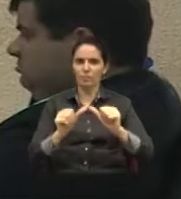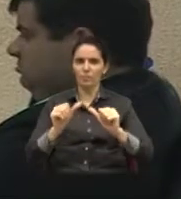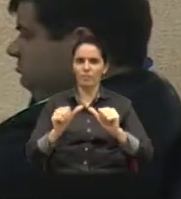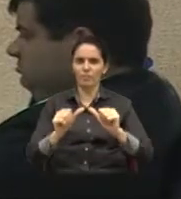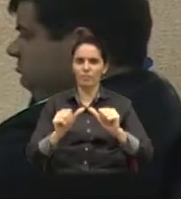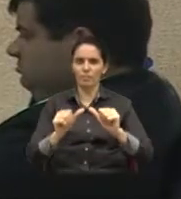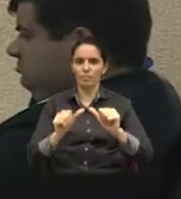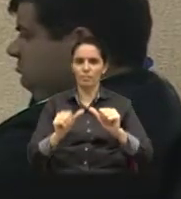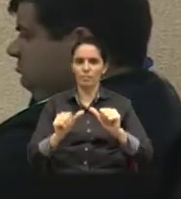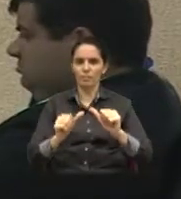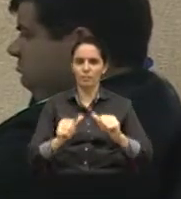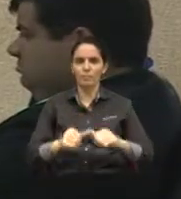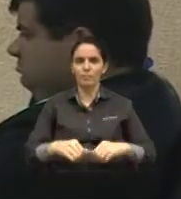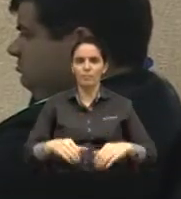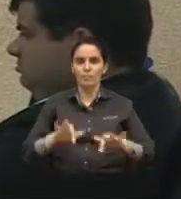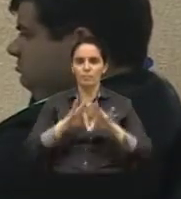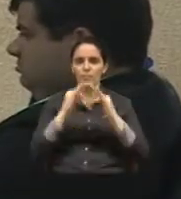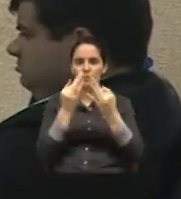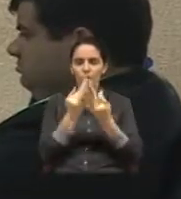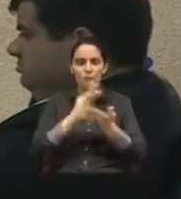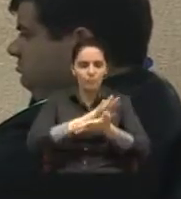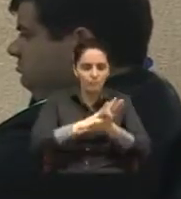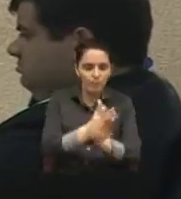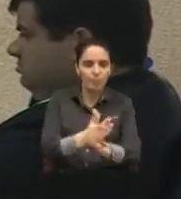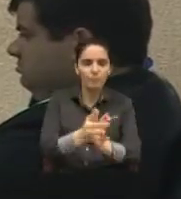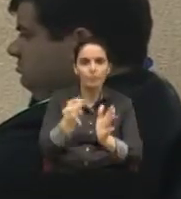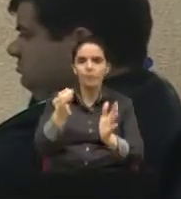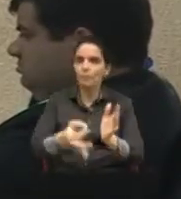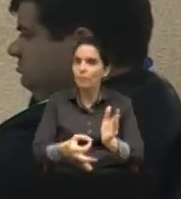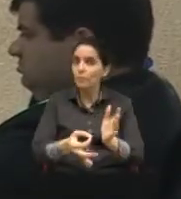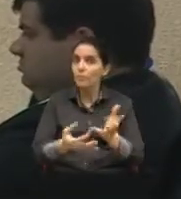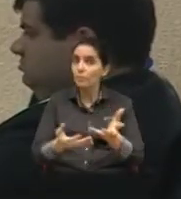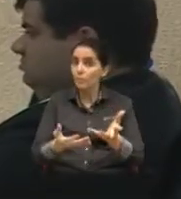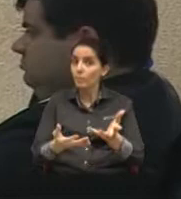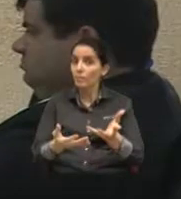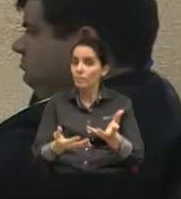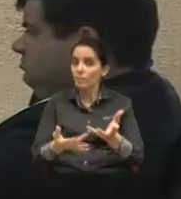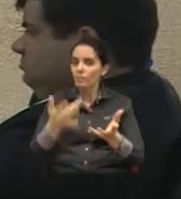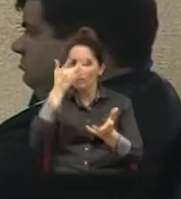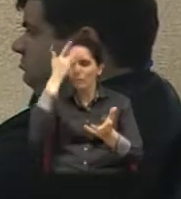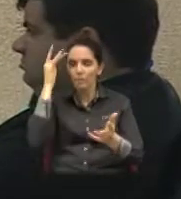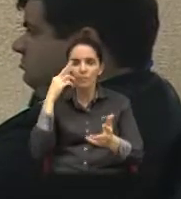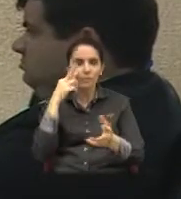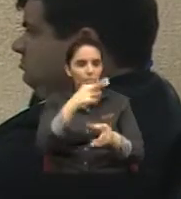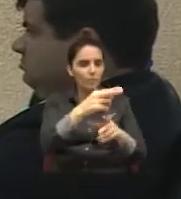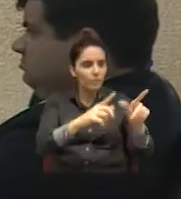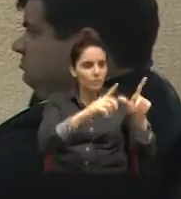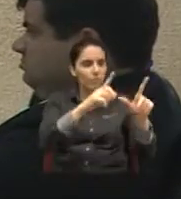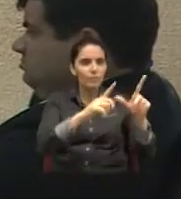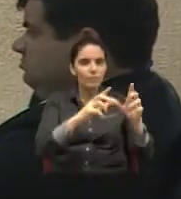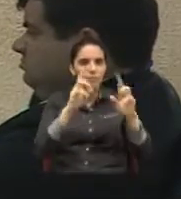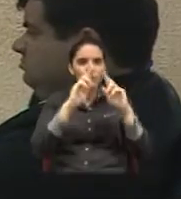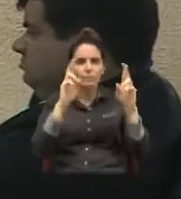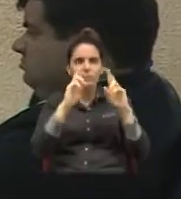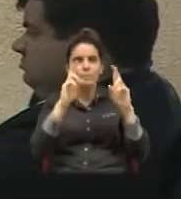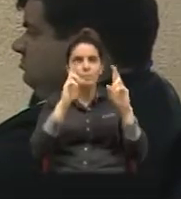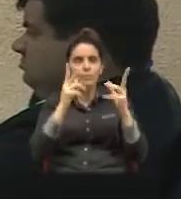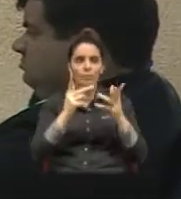atrapalhar a família, acabar com a família é o correto. E muitas pessoas até torcem, né? Mas nessa